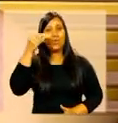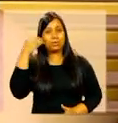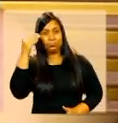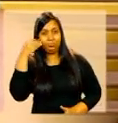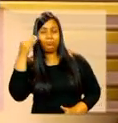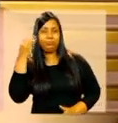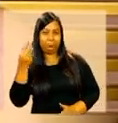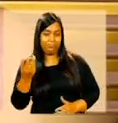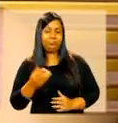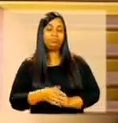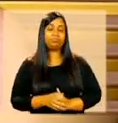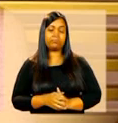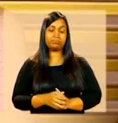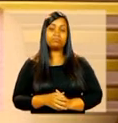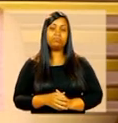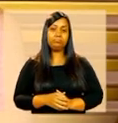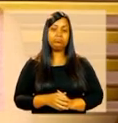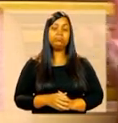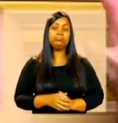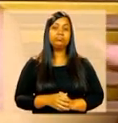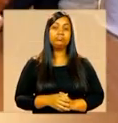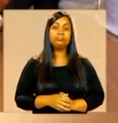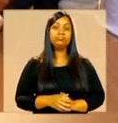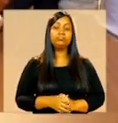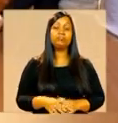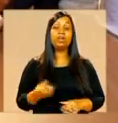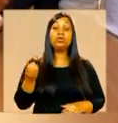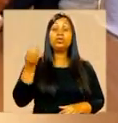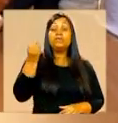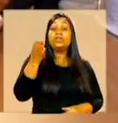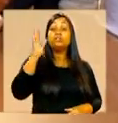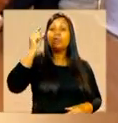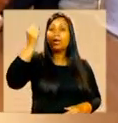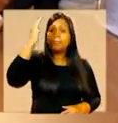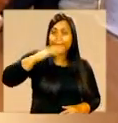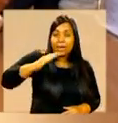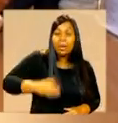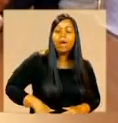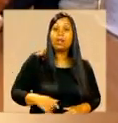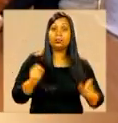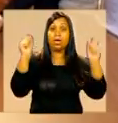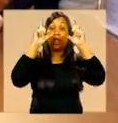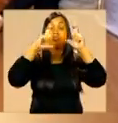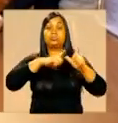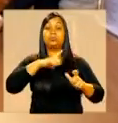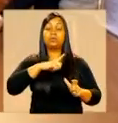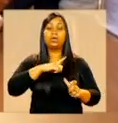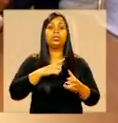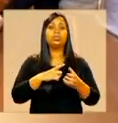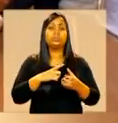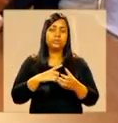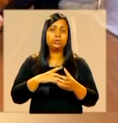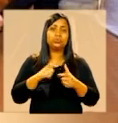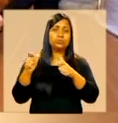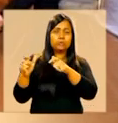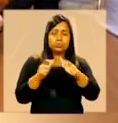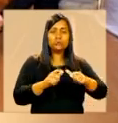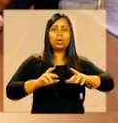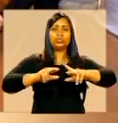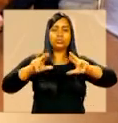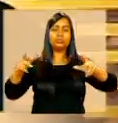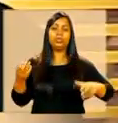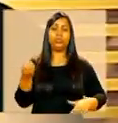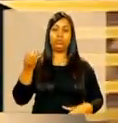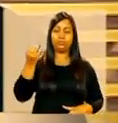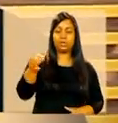mesmo, né? E isso é bacana. E o viajar barato, ele está chamando tanta atenção que tem essas formas alternativas hoje de viagem,